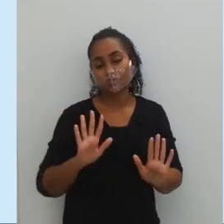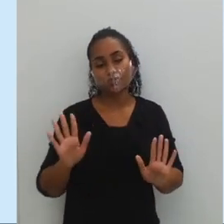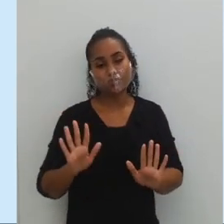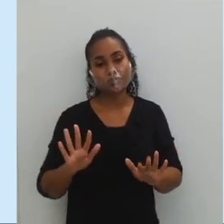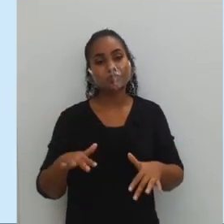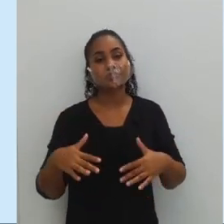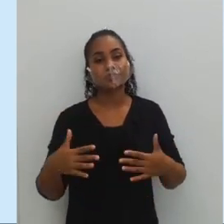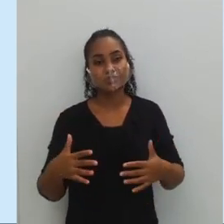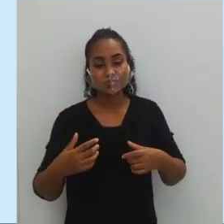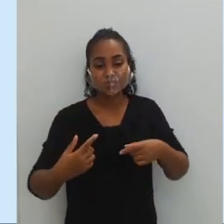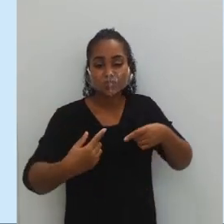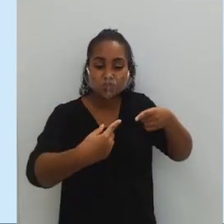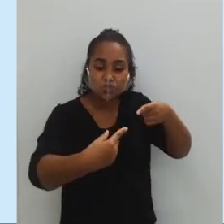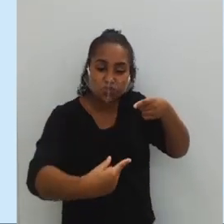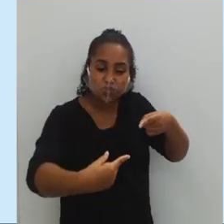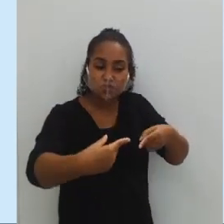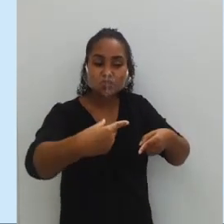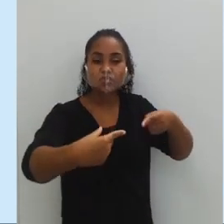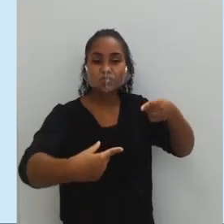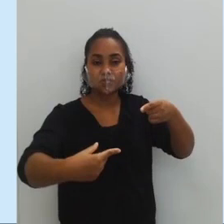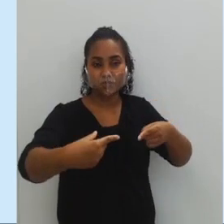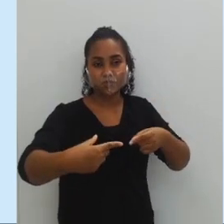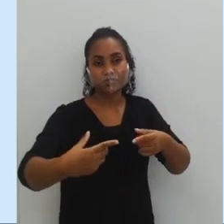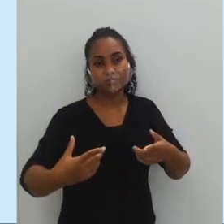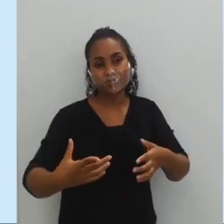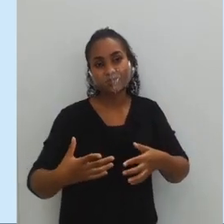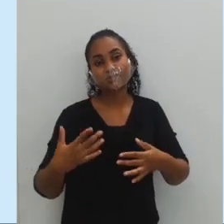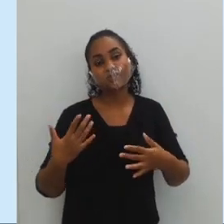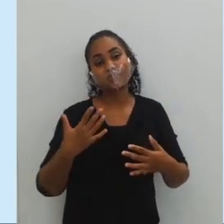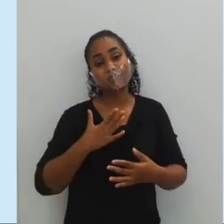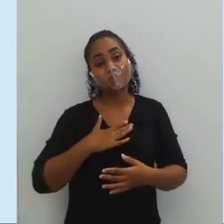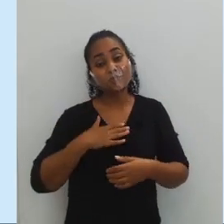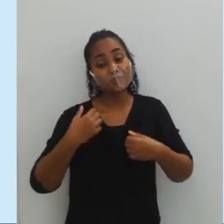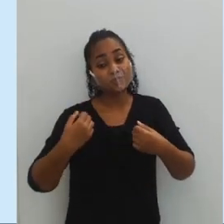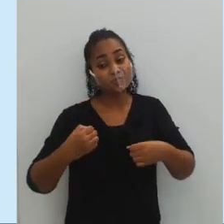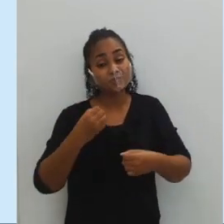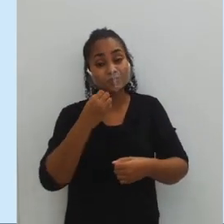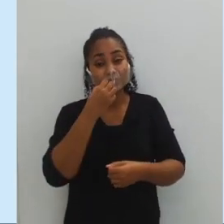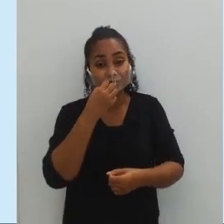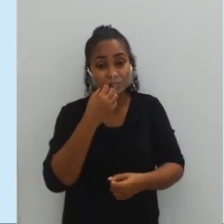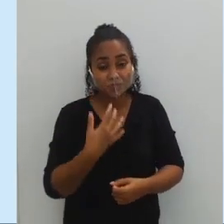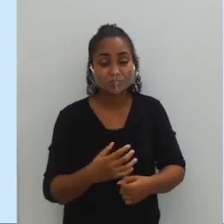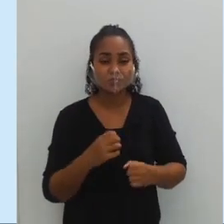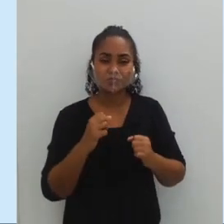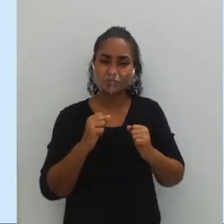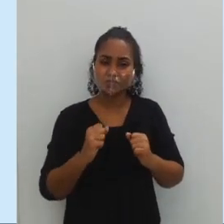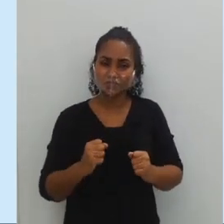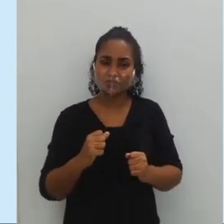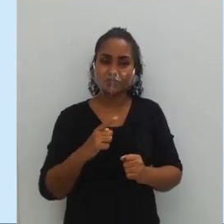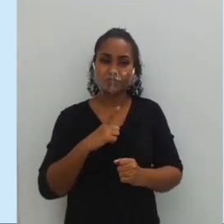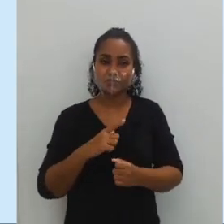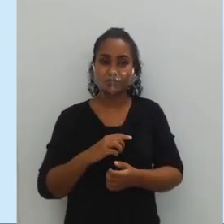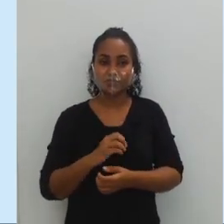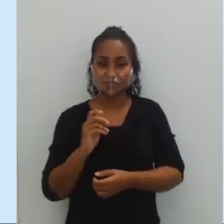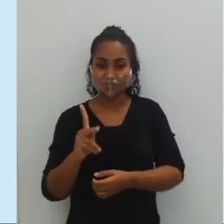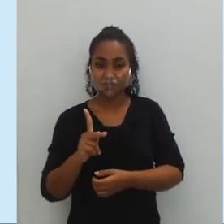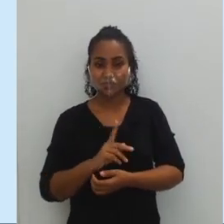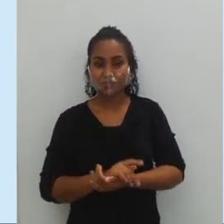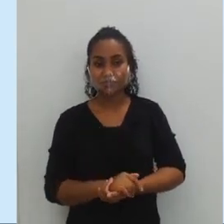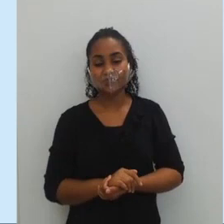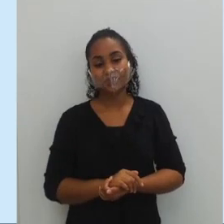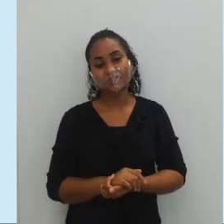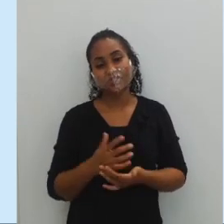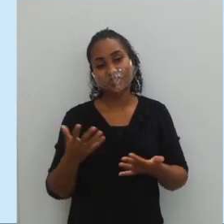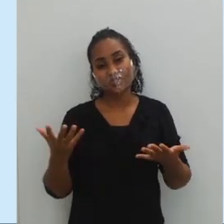sentido. Então a gente tem que lutar com o adversário. Eu preciso que ele esteja bem para que ele possa fazer aquela luta comigo,